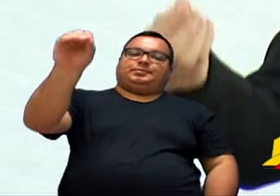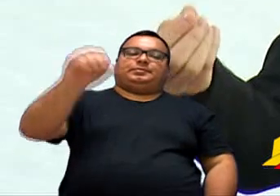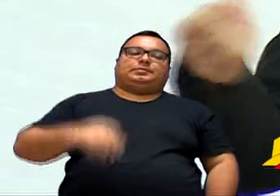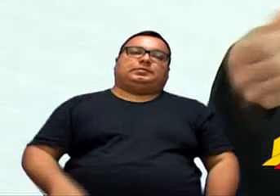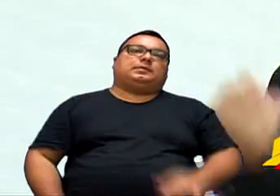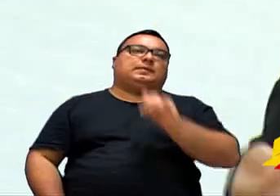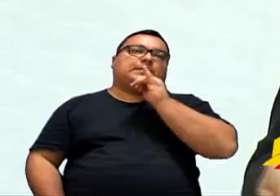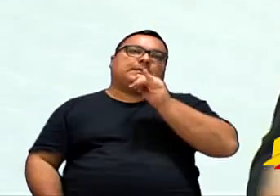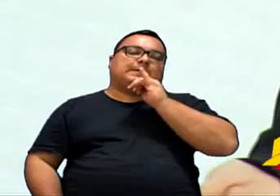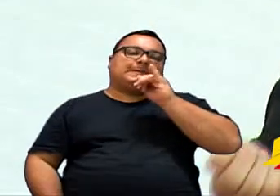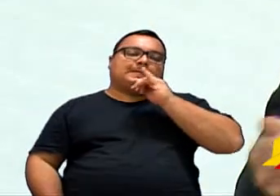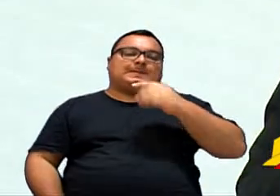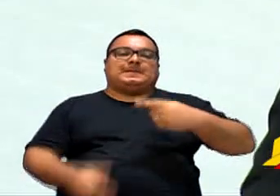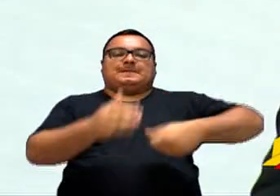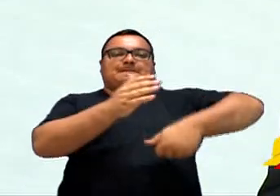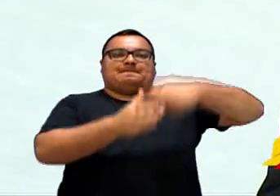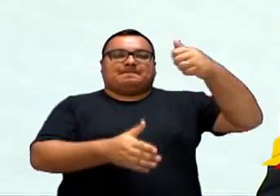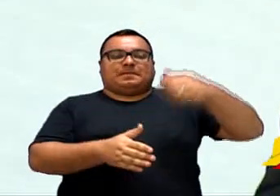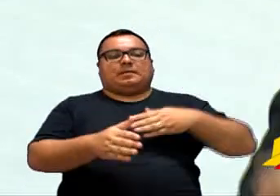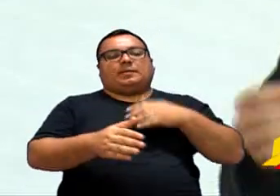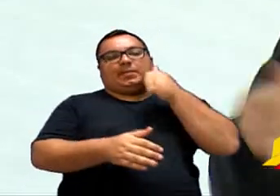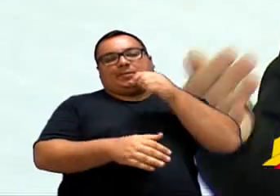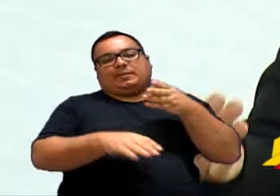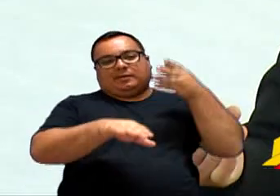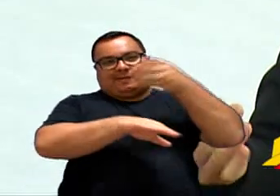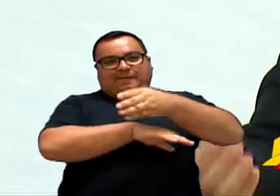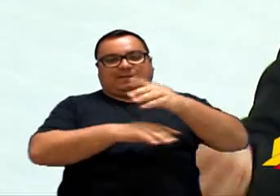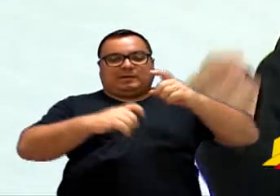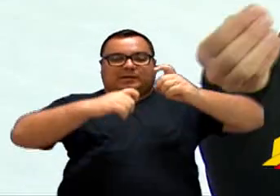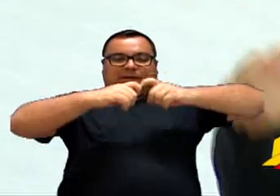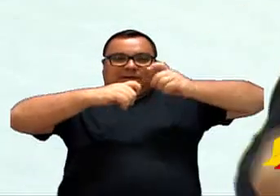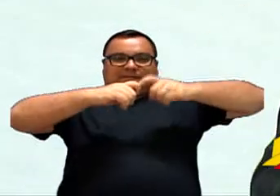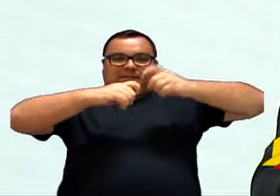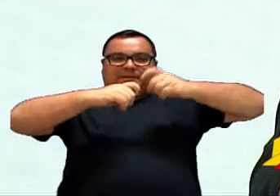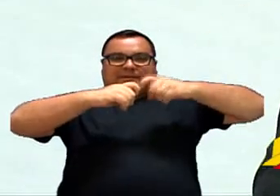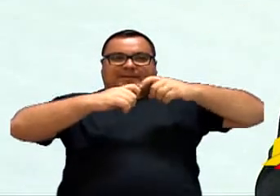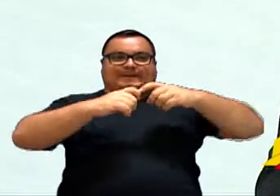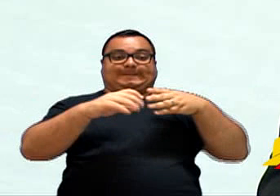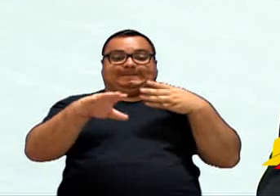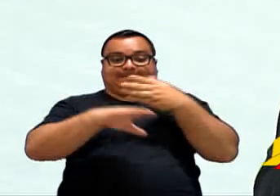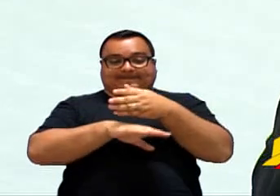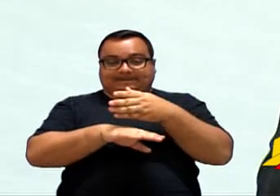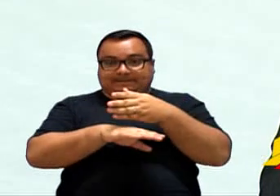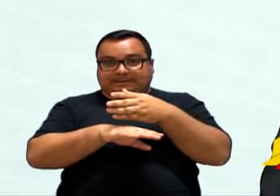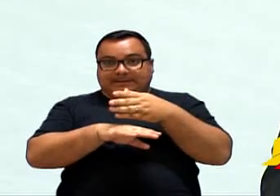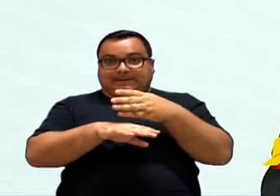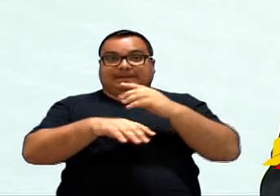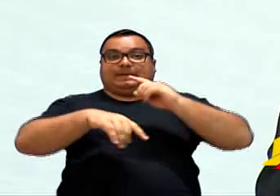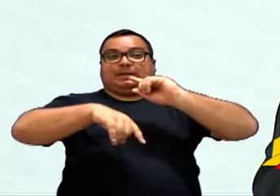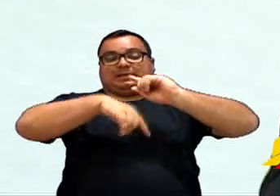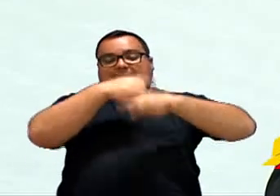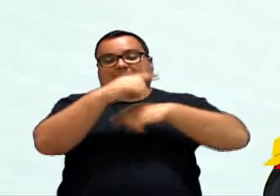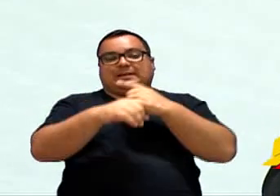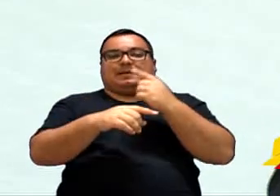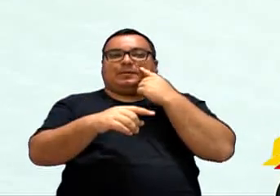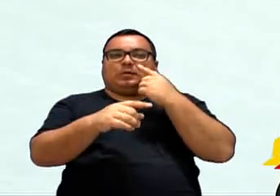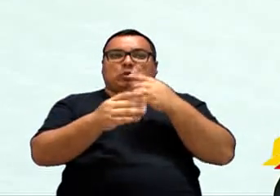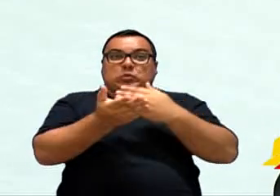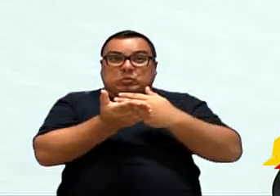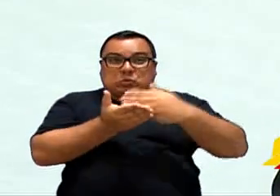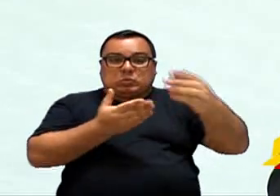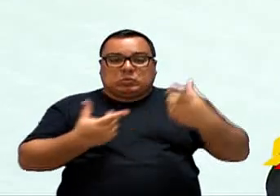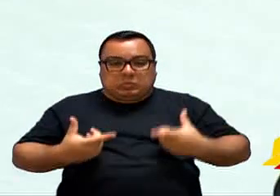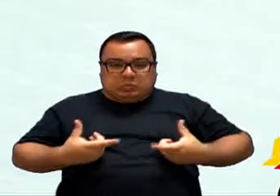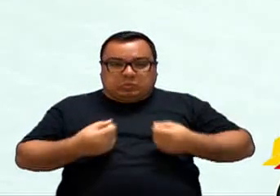tem câncer colo de útero ou câncer de mama, se diagnosticado no início, a gente tem uma